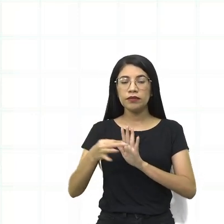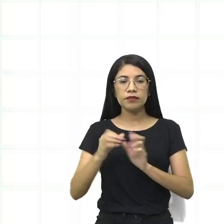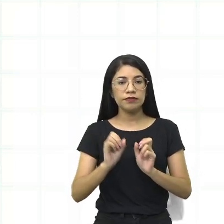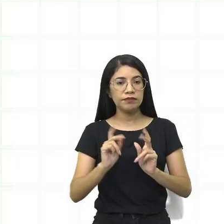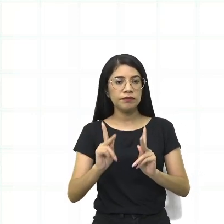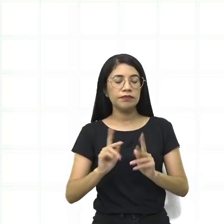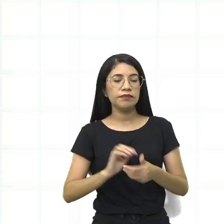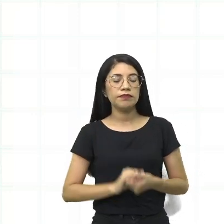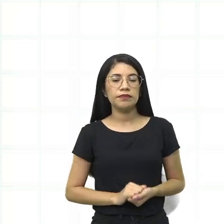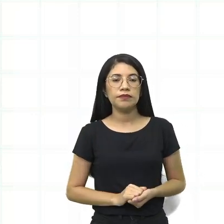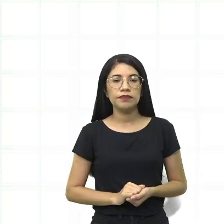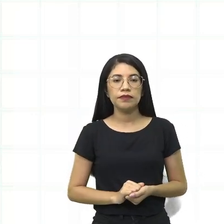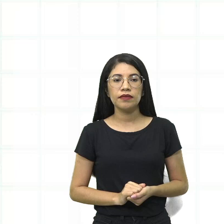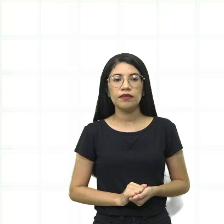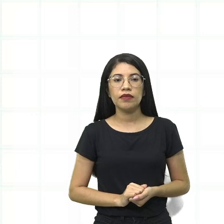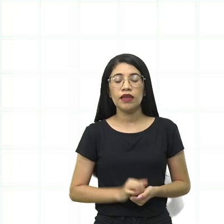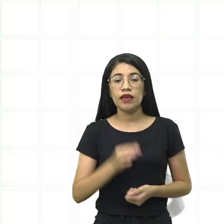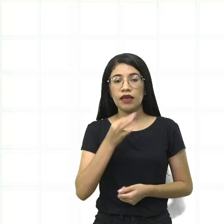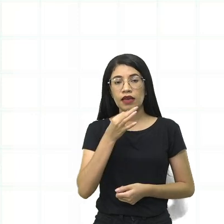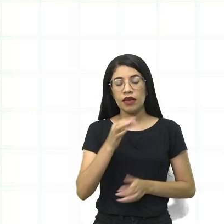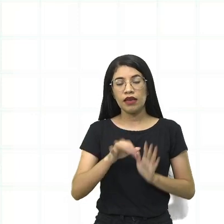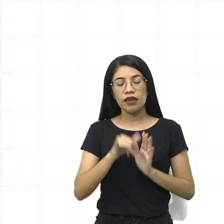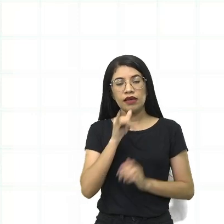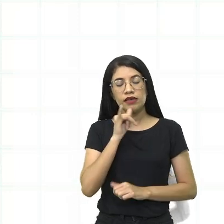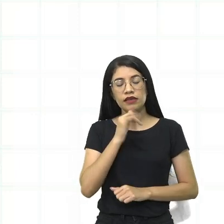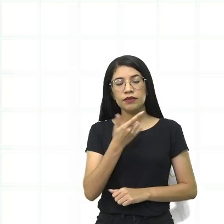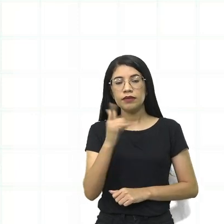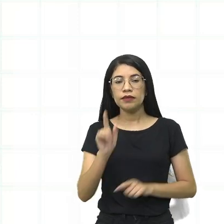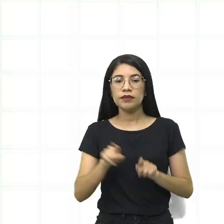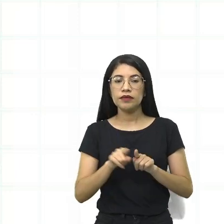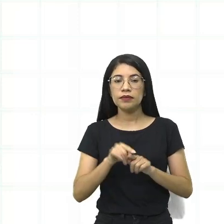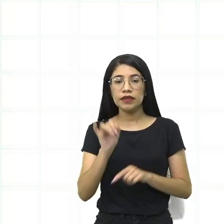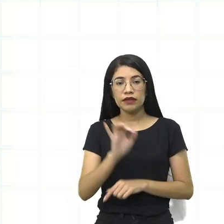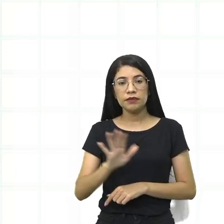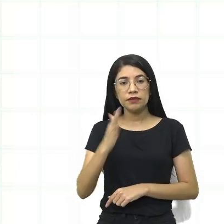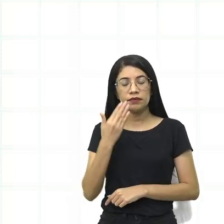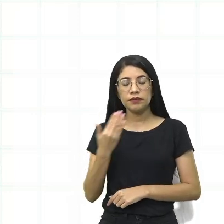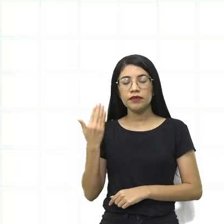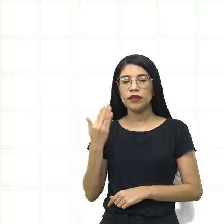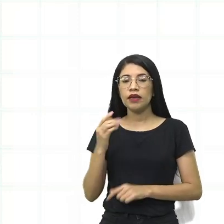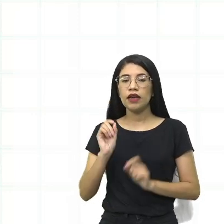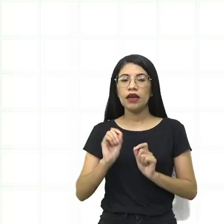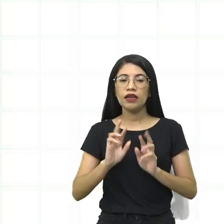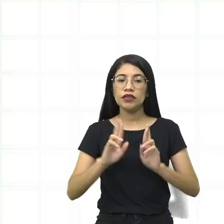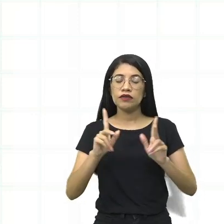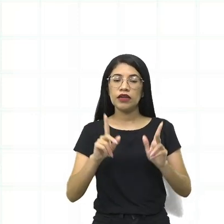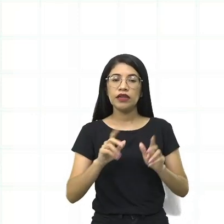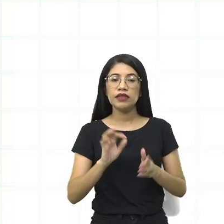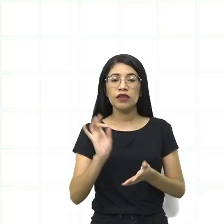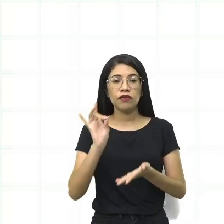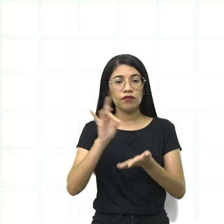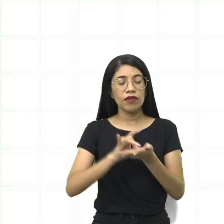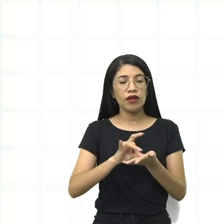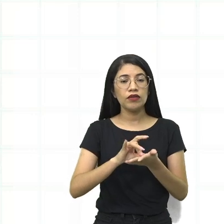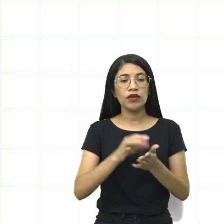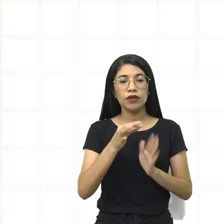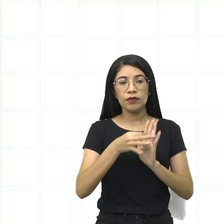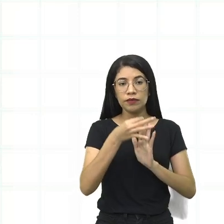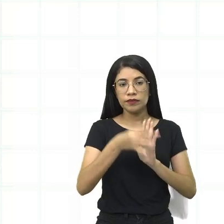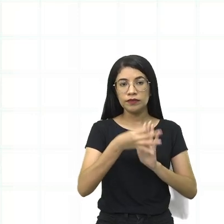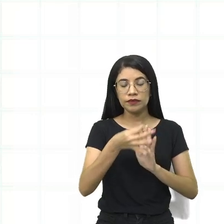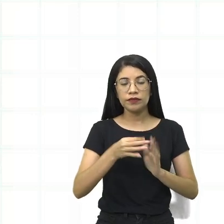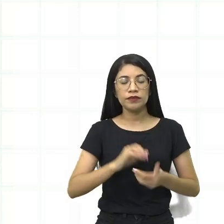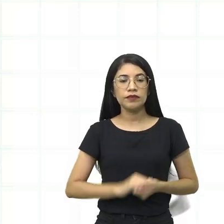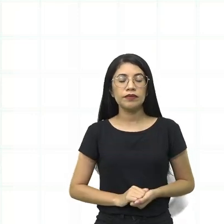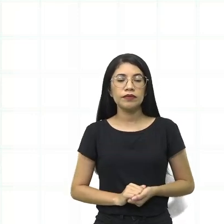situação, tá bom? Então, mais um exemplo aí ilustrado para nós verificarmos a diferença entre fato e opinião. Agora nós